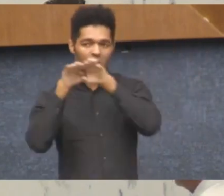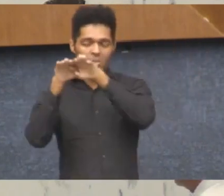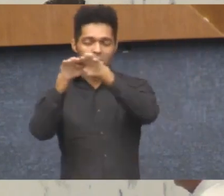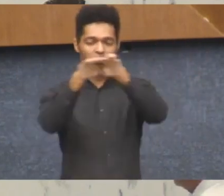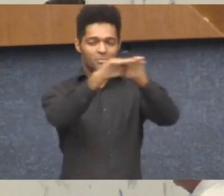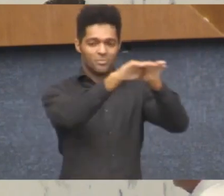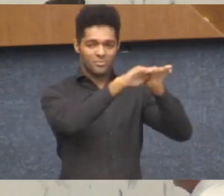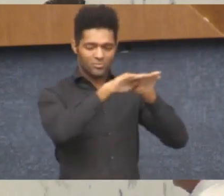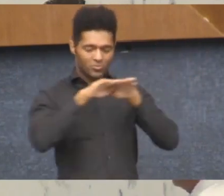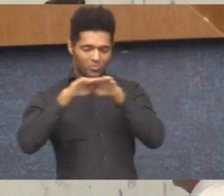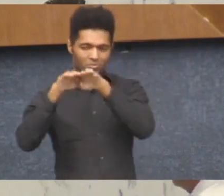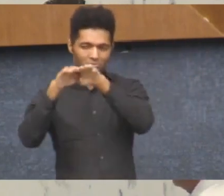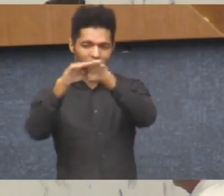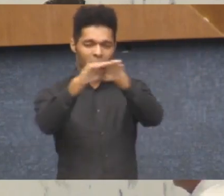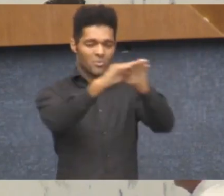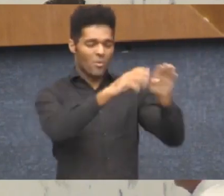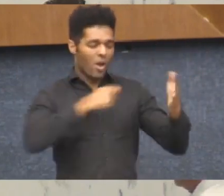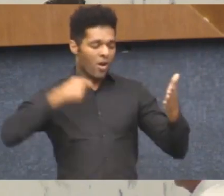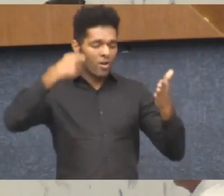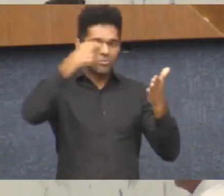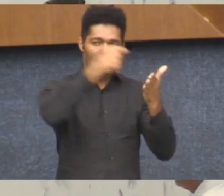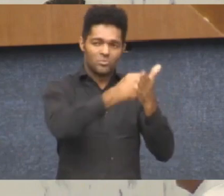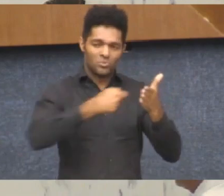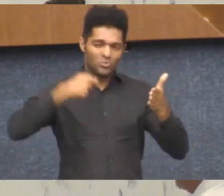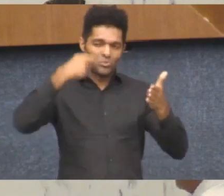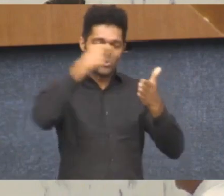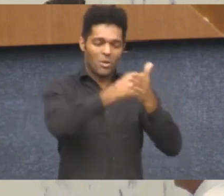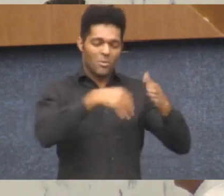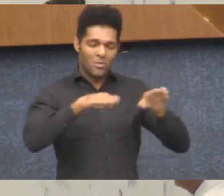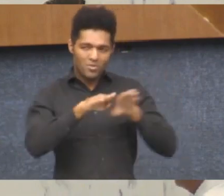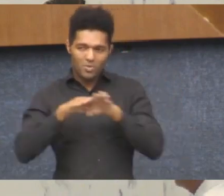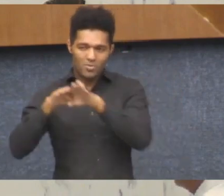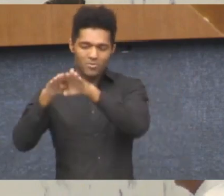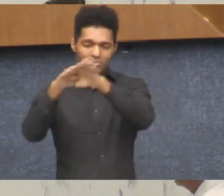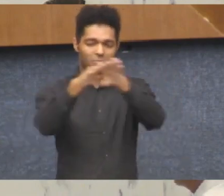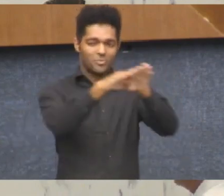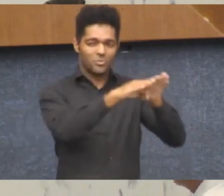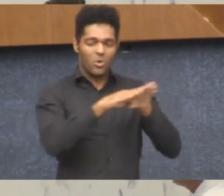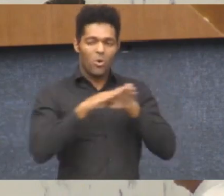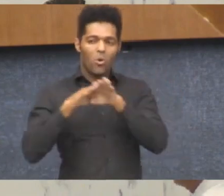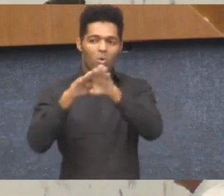instante. Se o penhor dessa igualdade